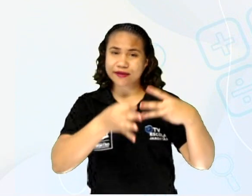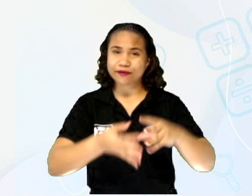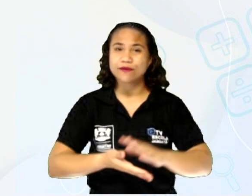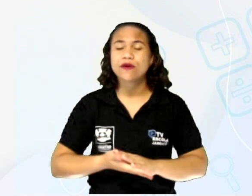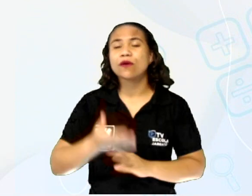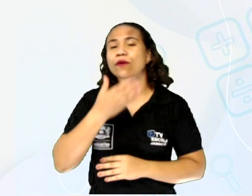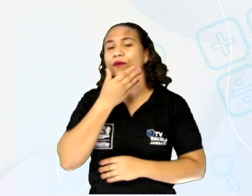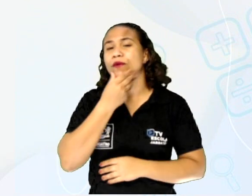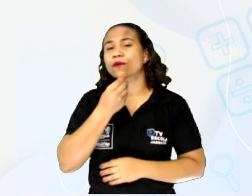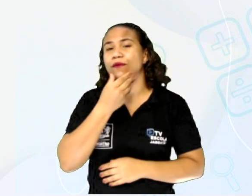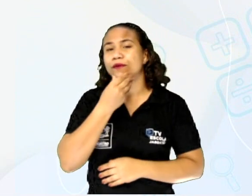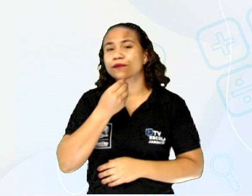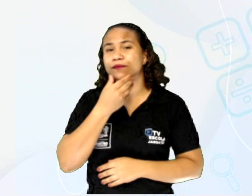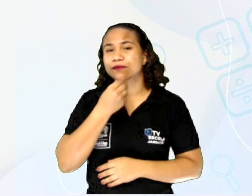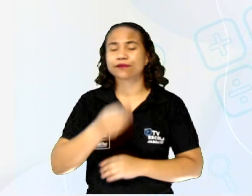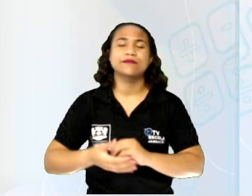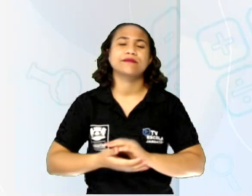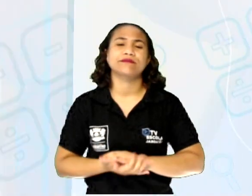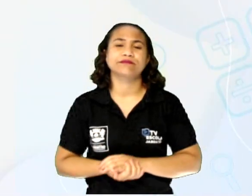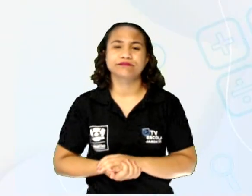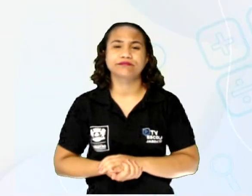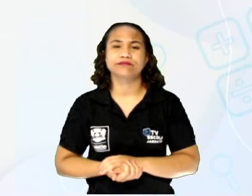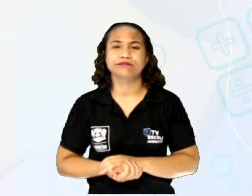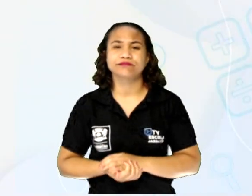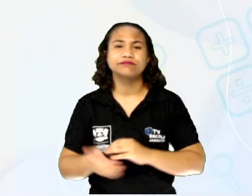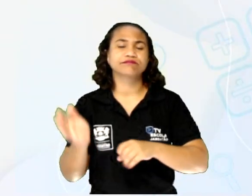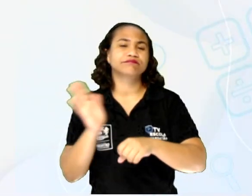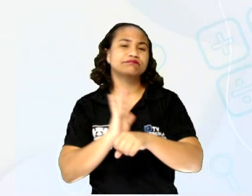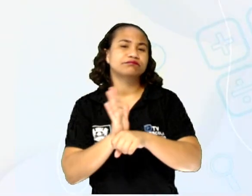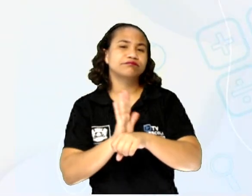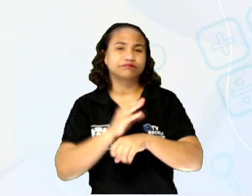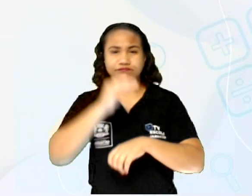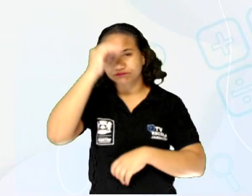Renato isn't watching TV.